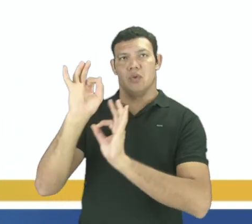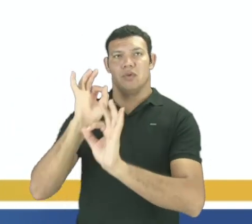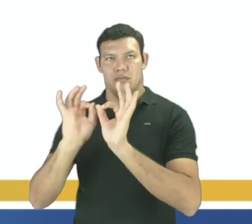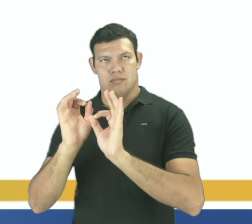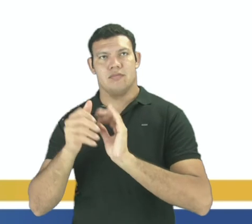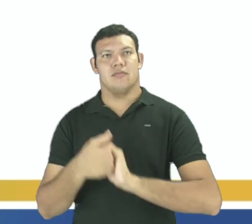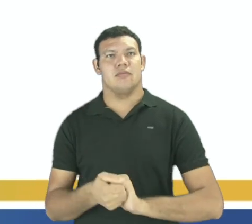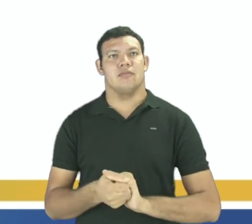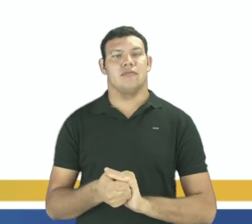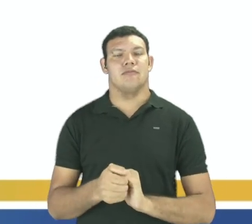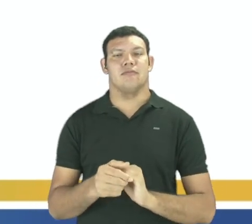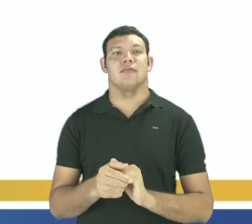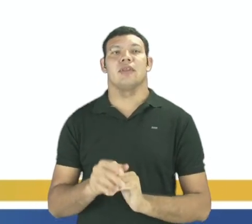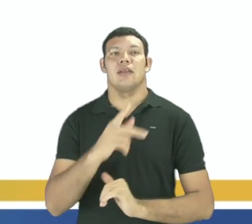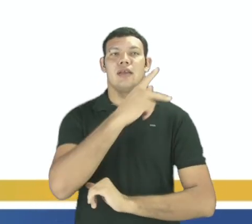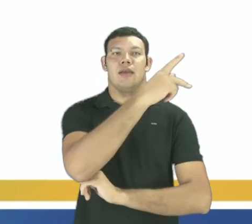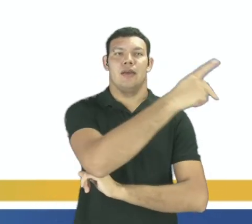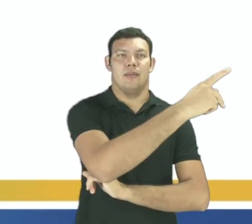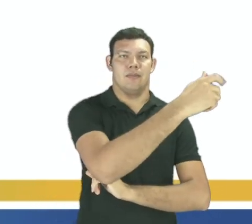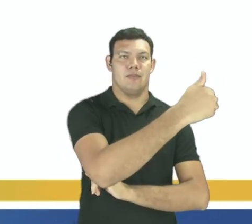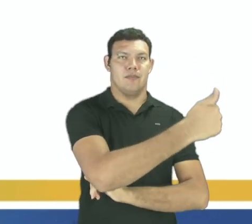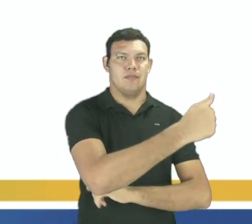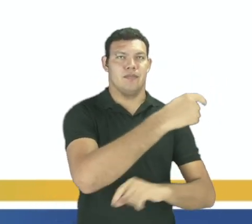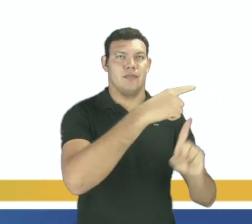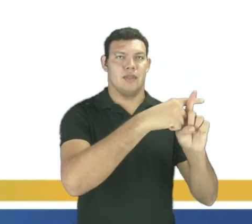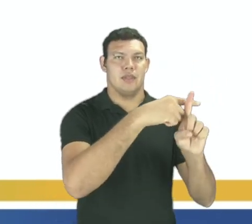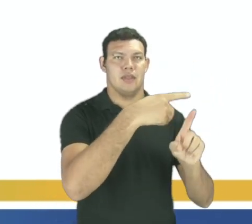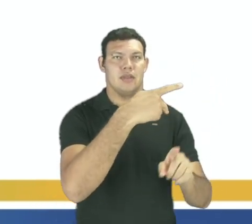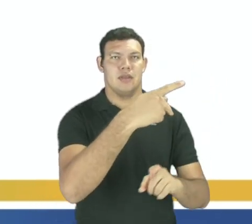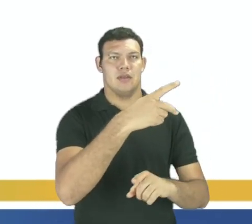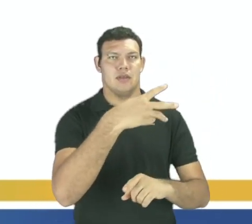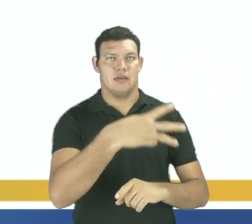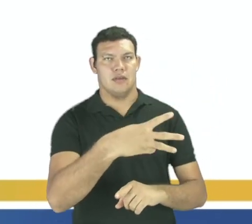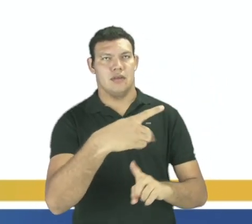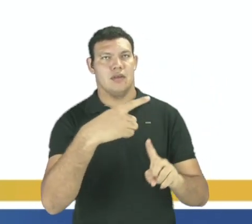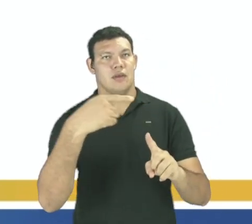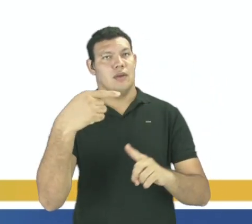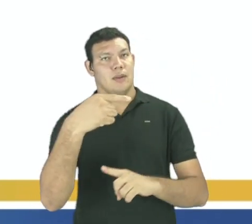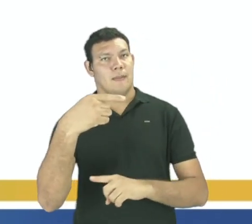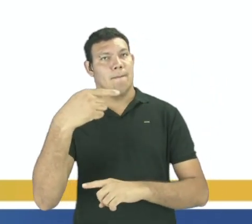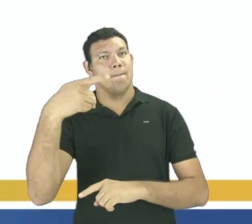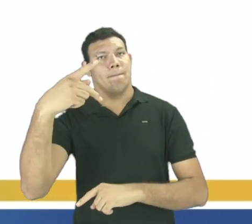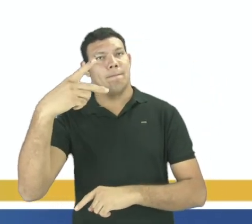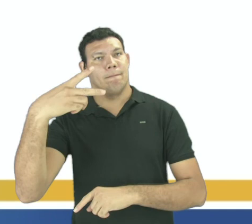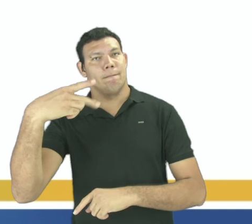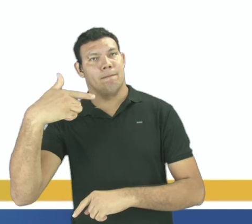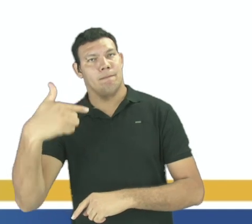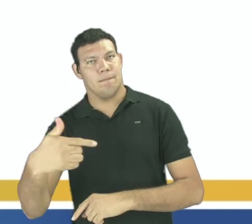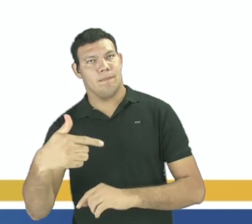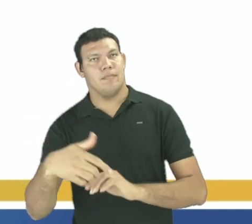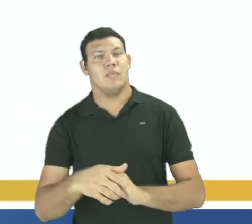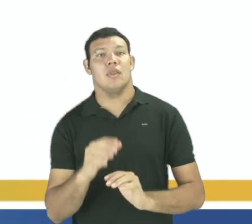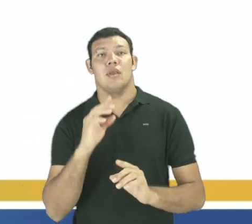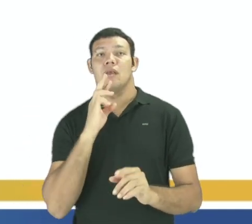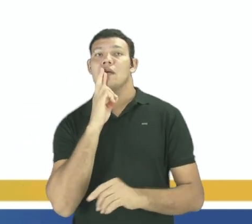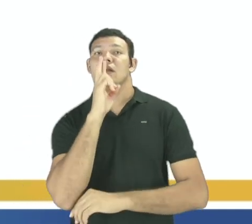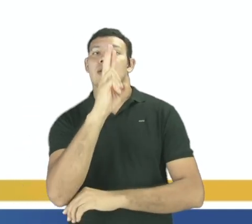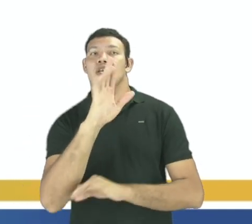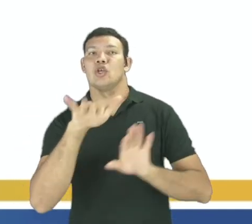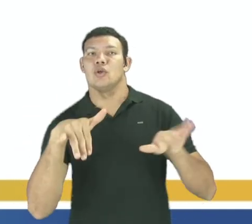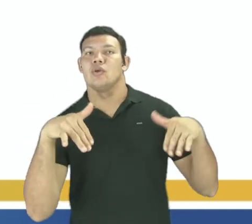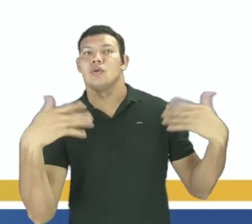as operações de P1 de x mais P3 de x menos P2 de x, temos como resultado x ao cubo menos 2x ao